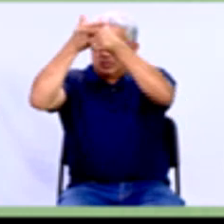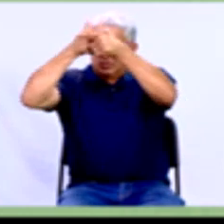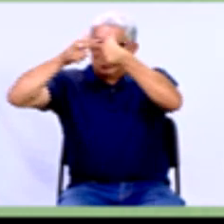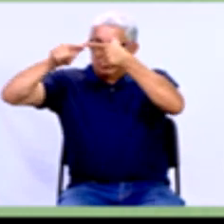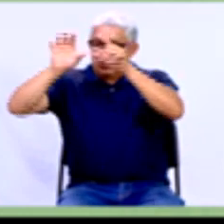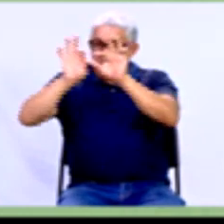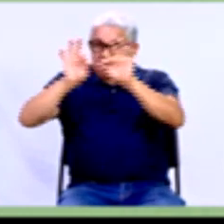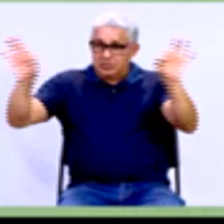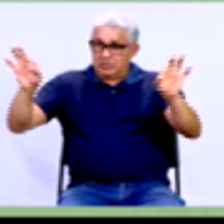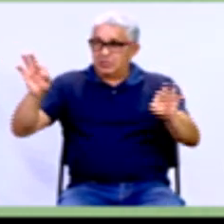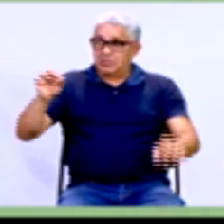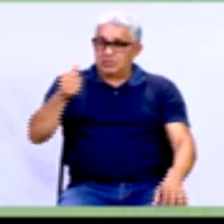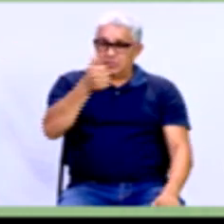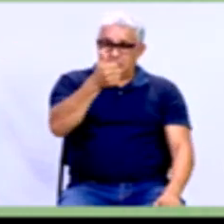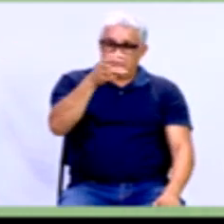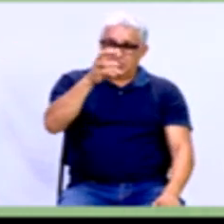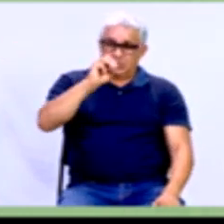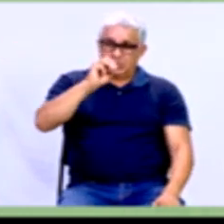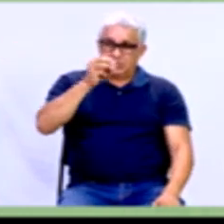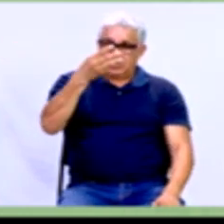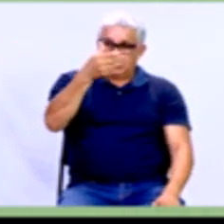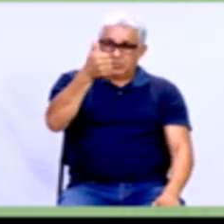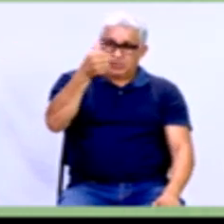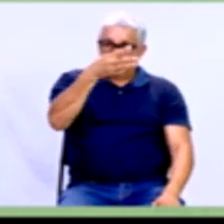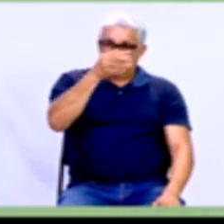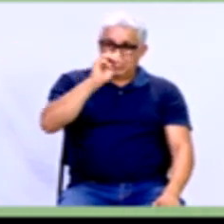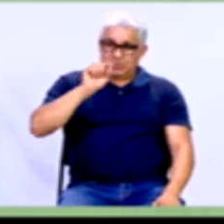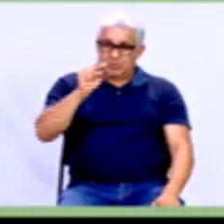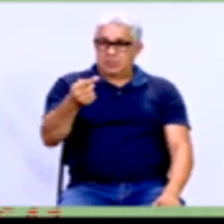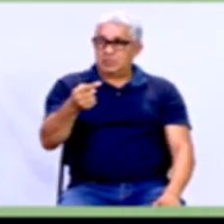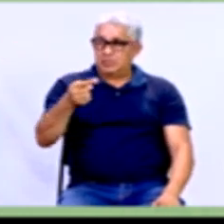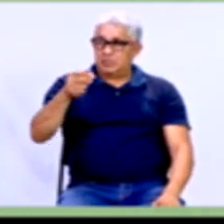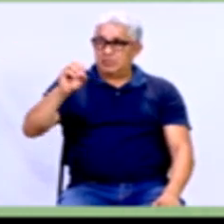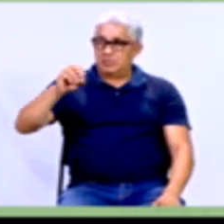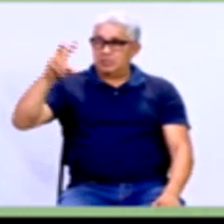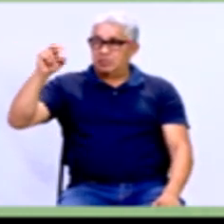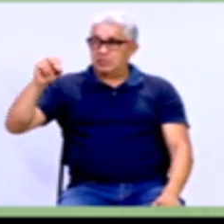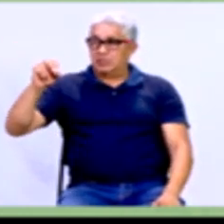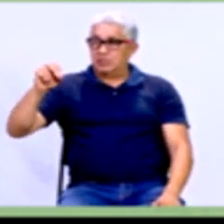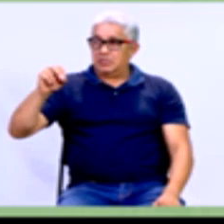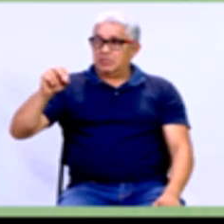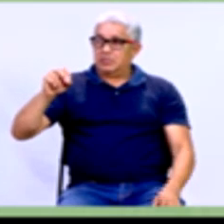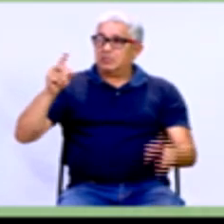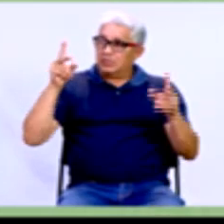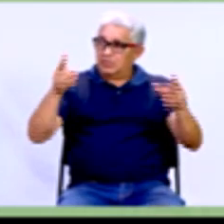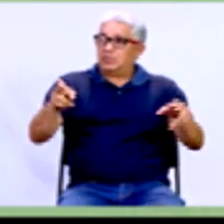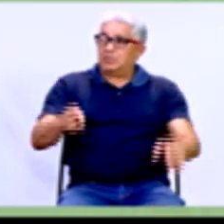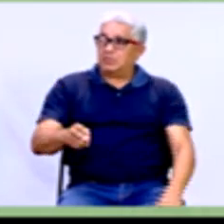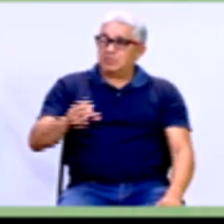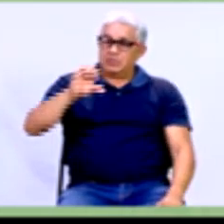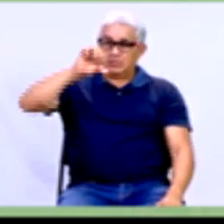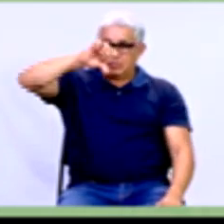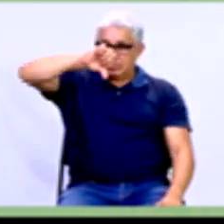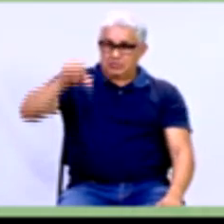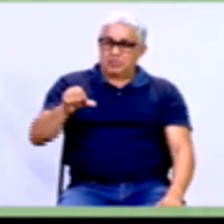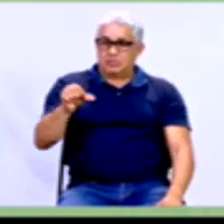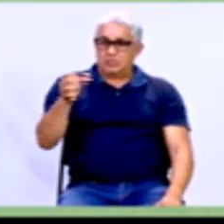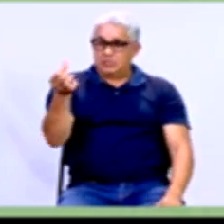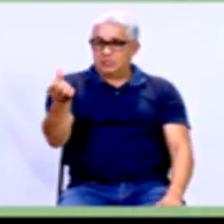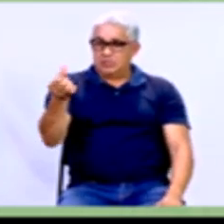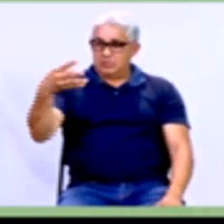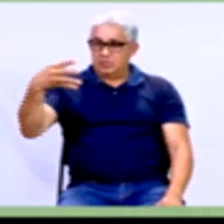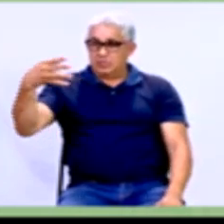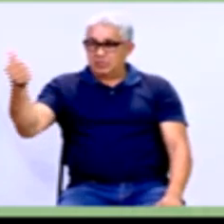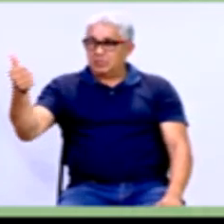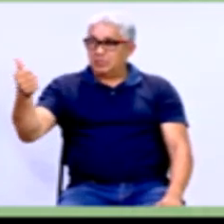por 130.050 menos 120.409, que é 9.641. M